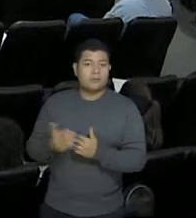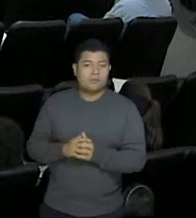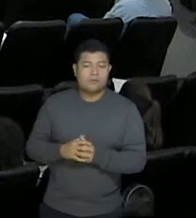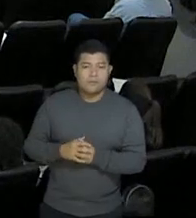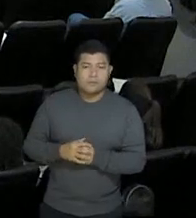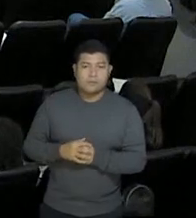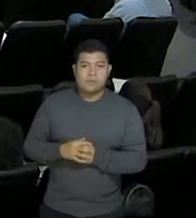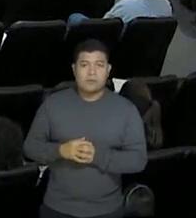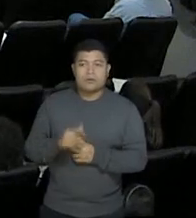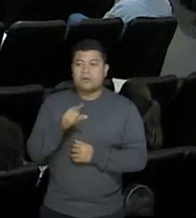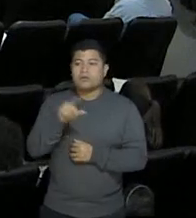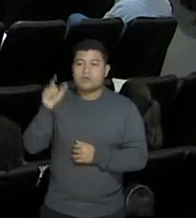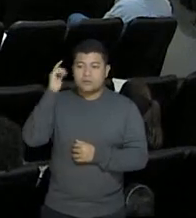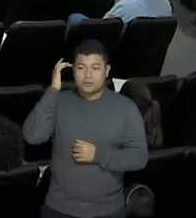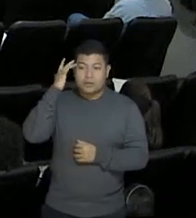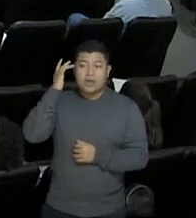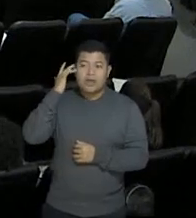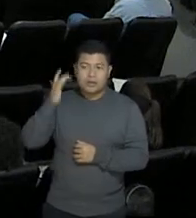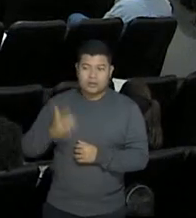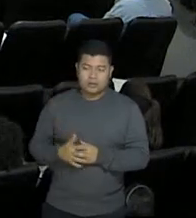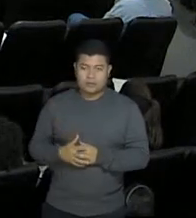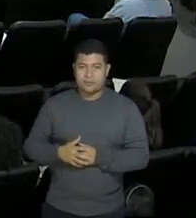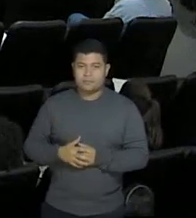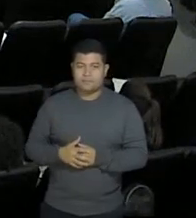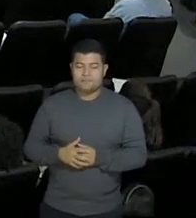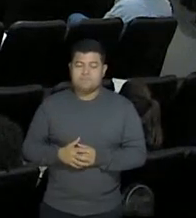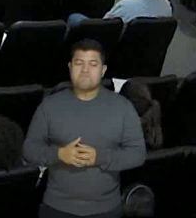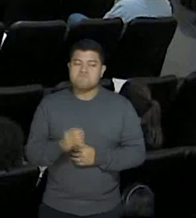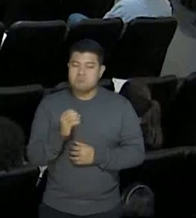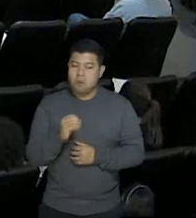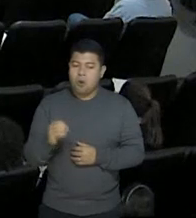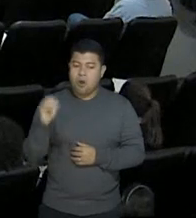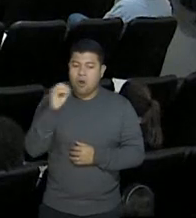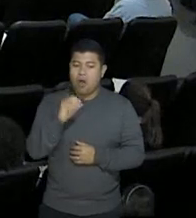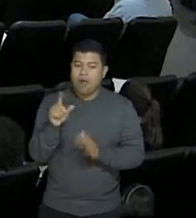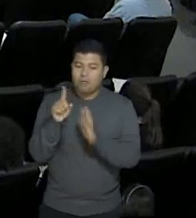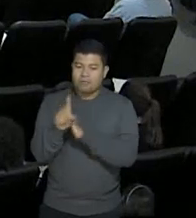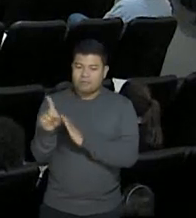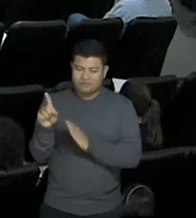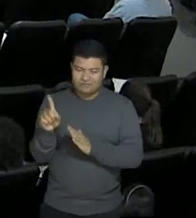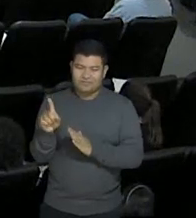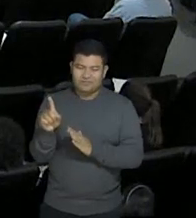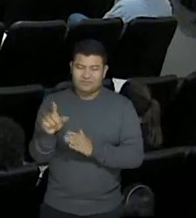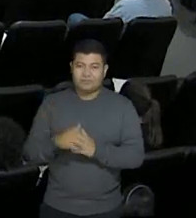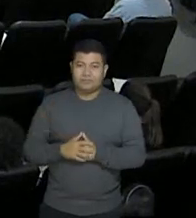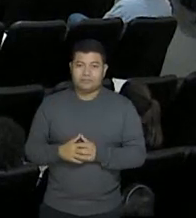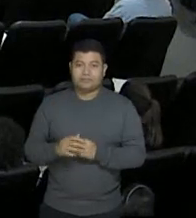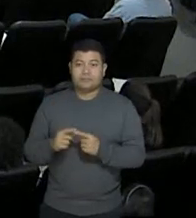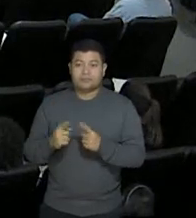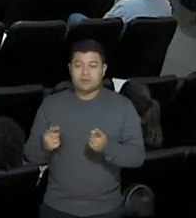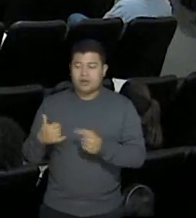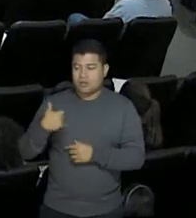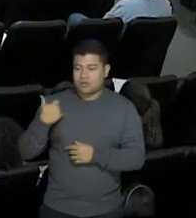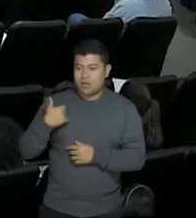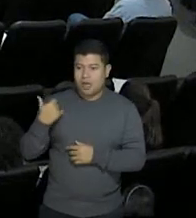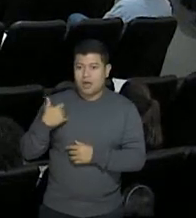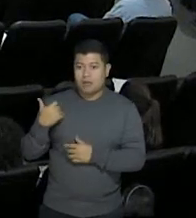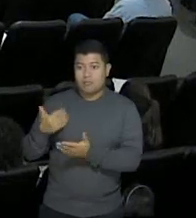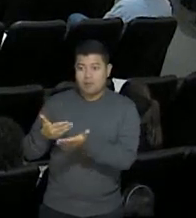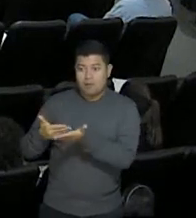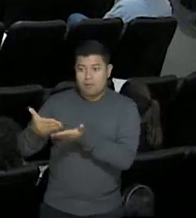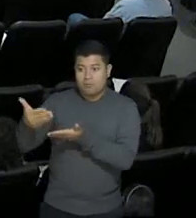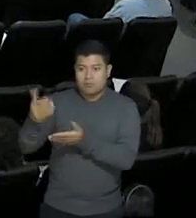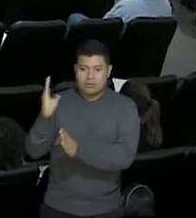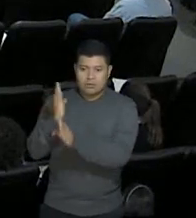O que tu sugere, Igreja, por favor? Ótima pergunta. Assim, que a idade mínima para